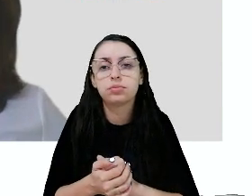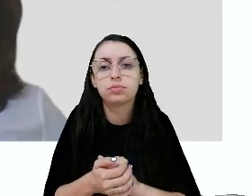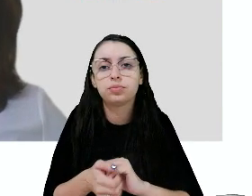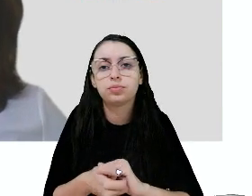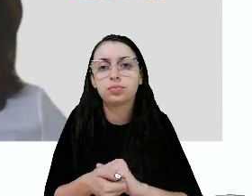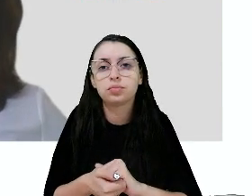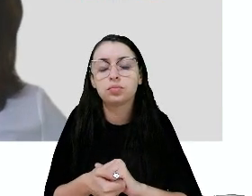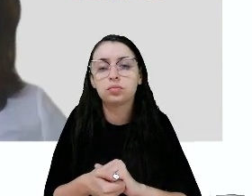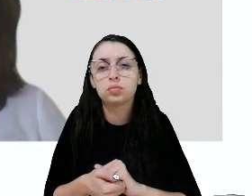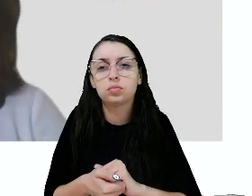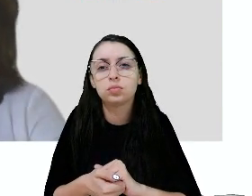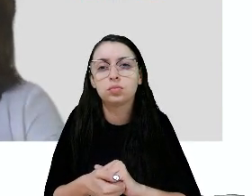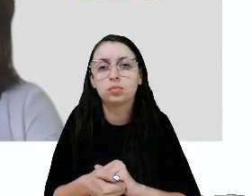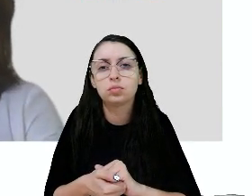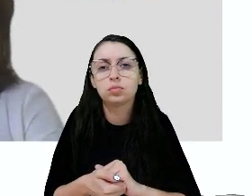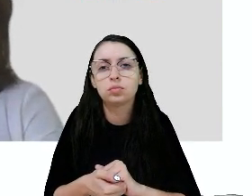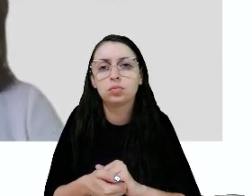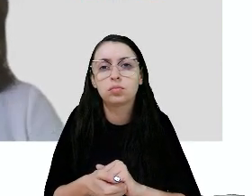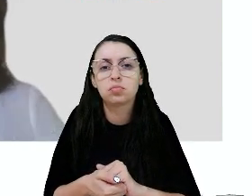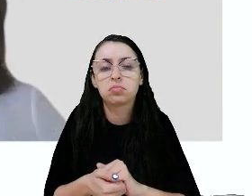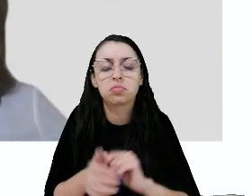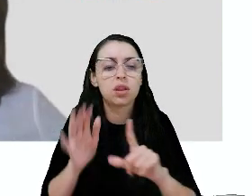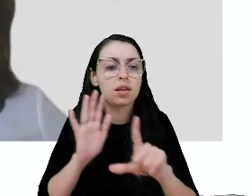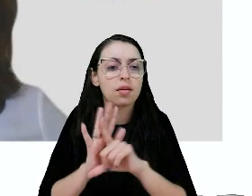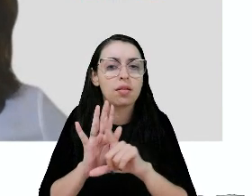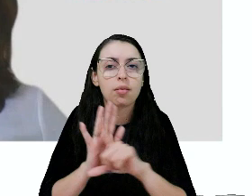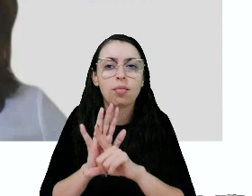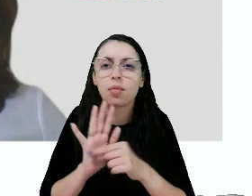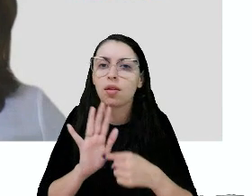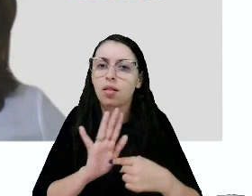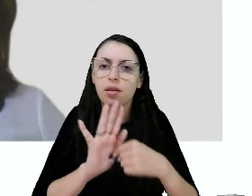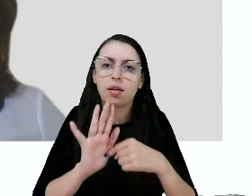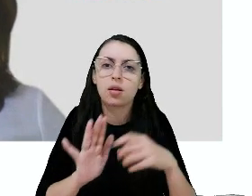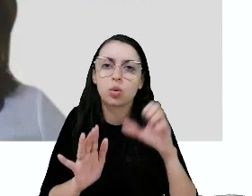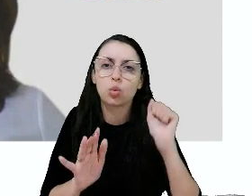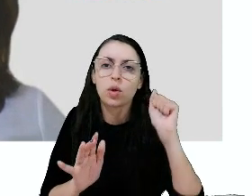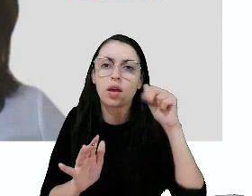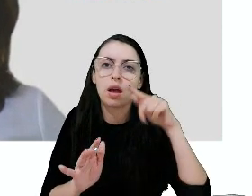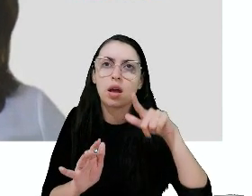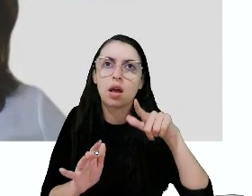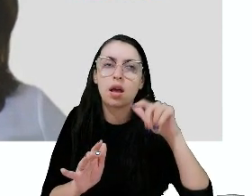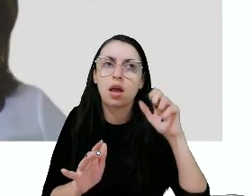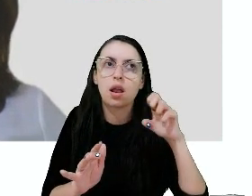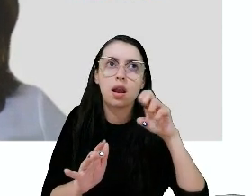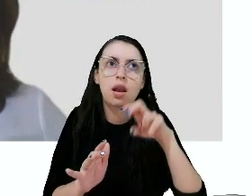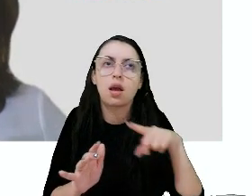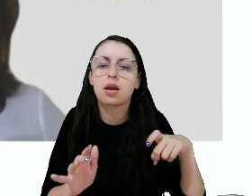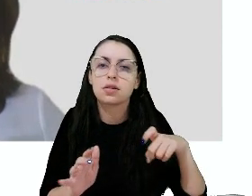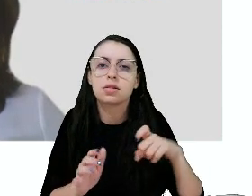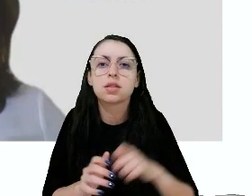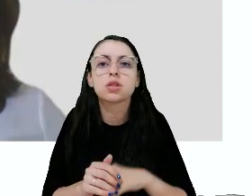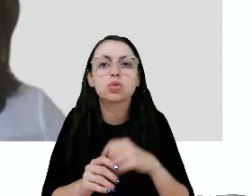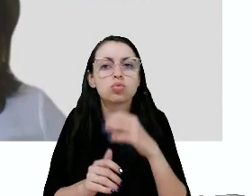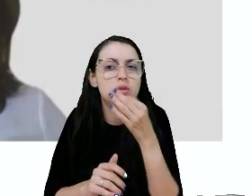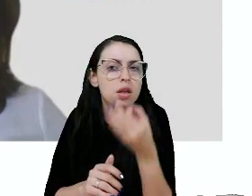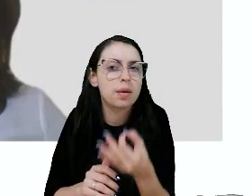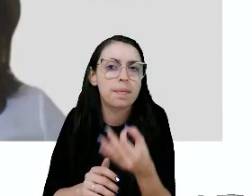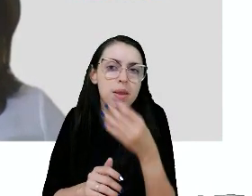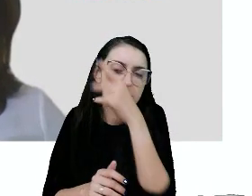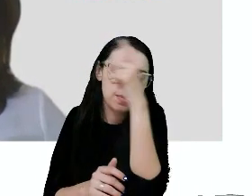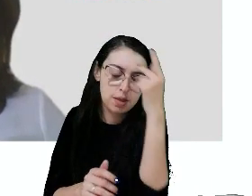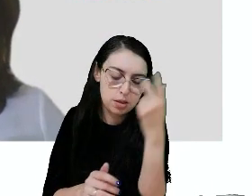Falcões, não é? Do Lê Maestro, trazendo depoimentos pessoais